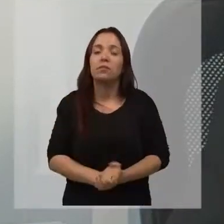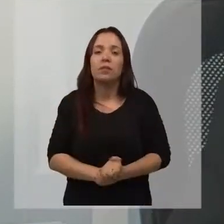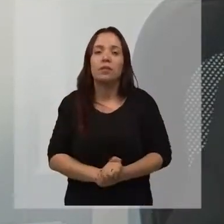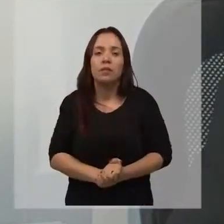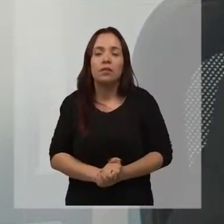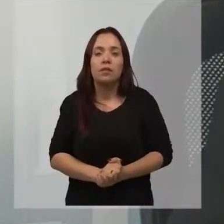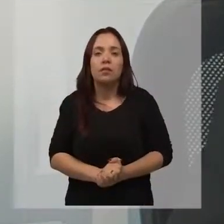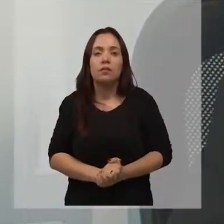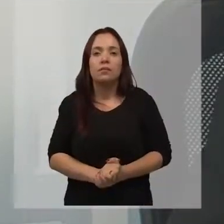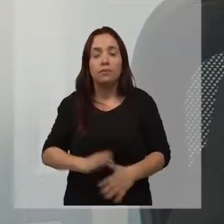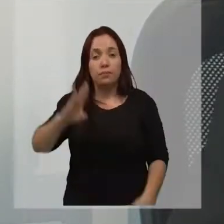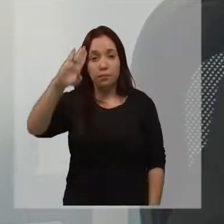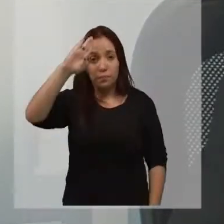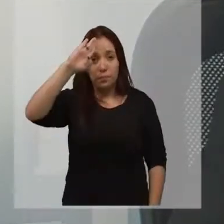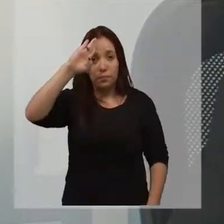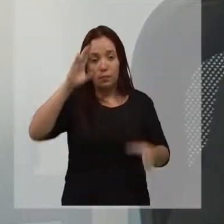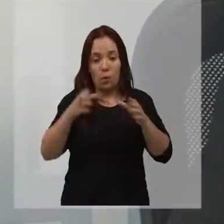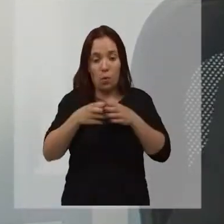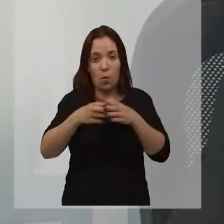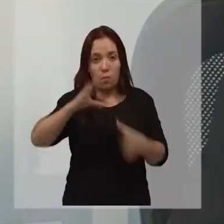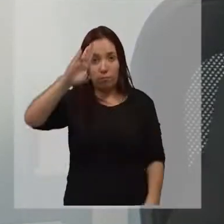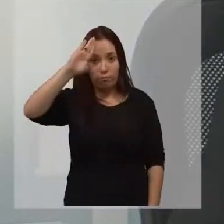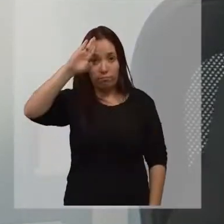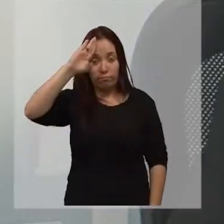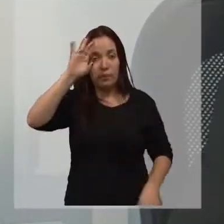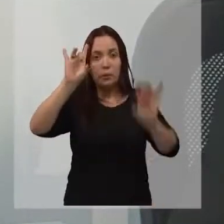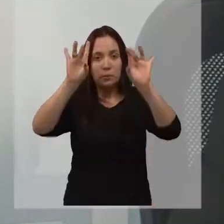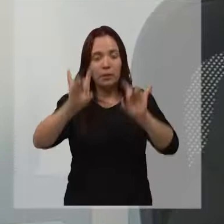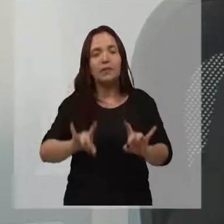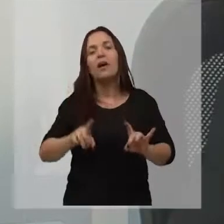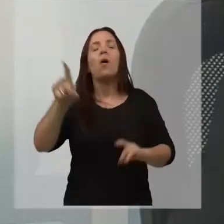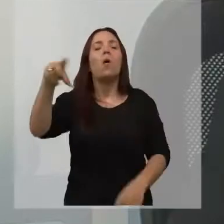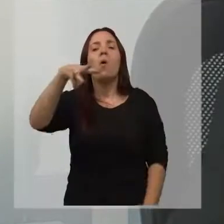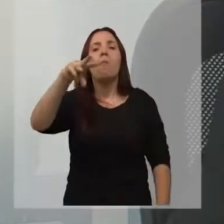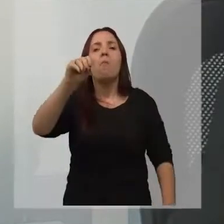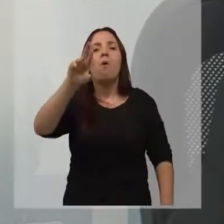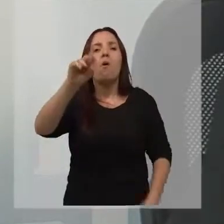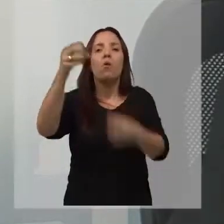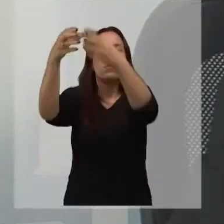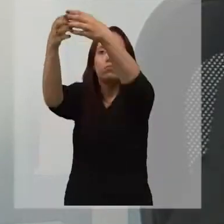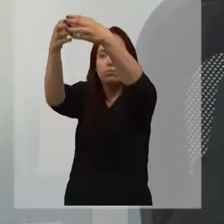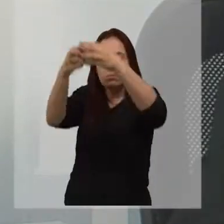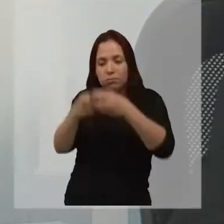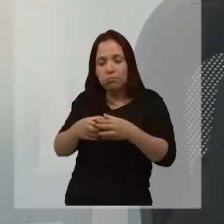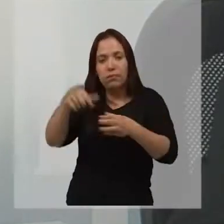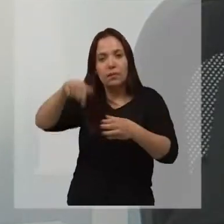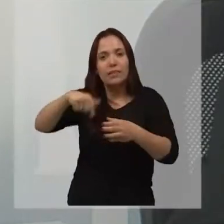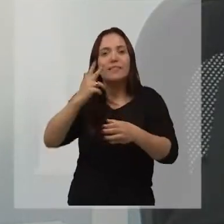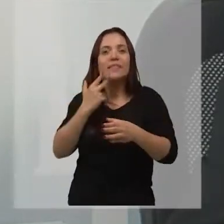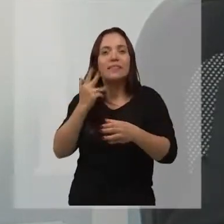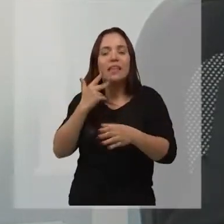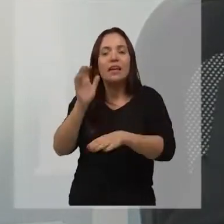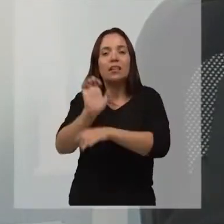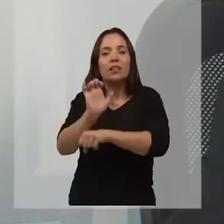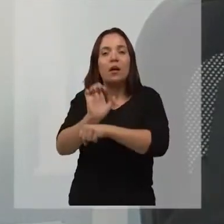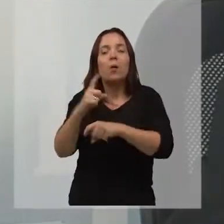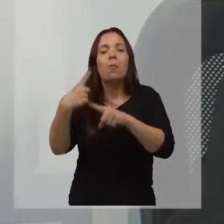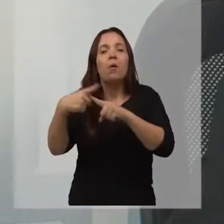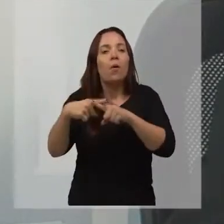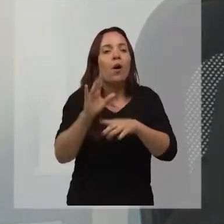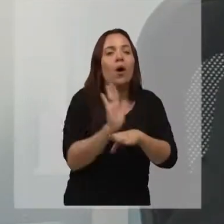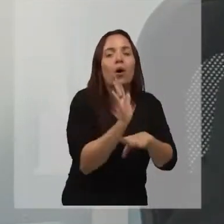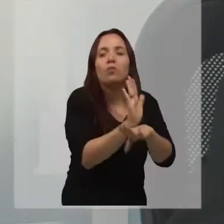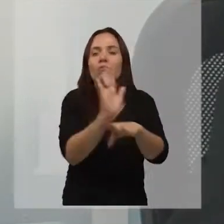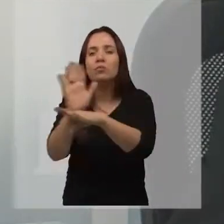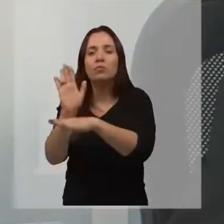forças especiais que o Sérgio Moro mandou para o Ceará, literalmente ajudando o nosso aparato de segurança pública,